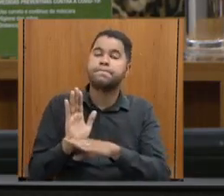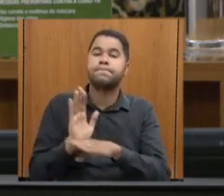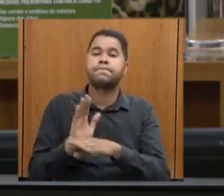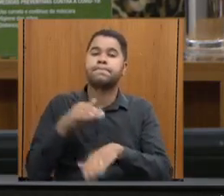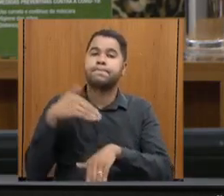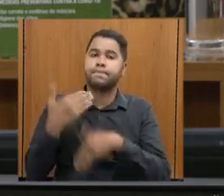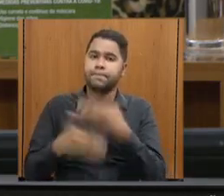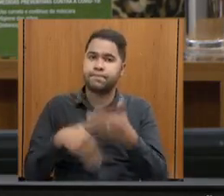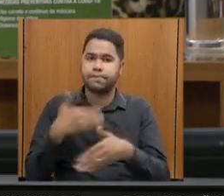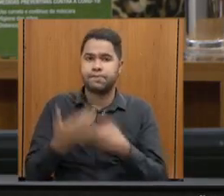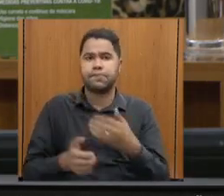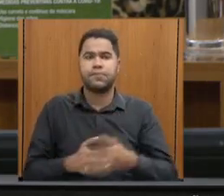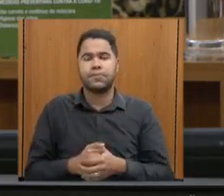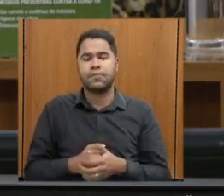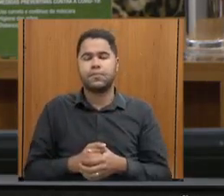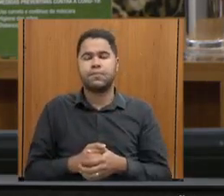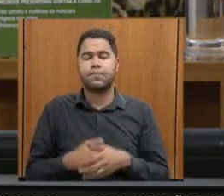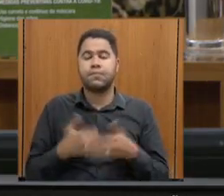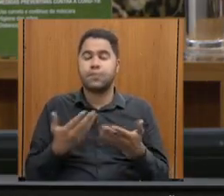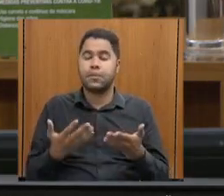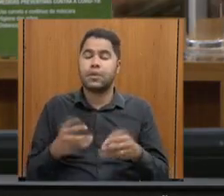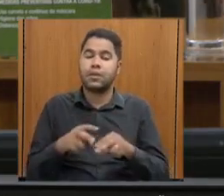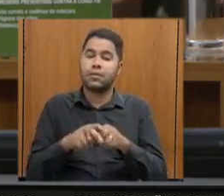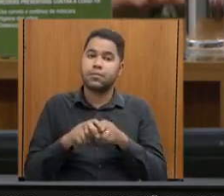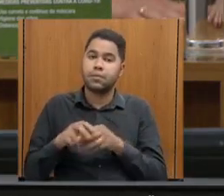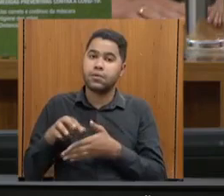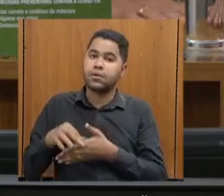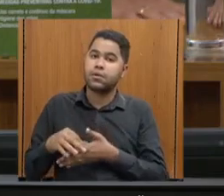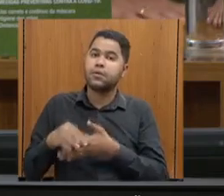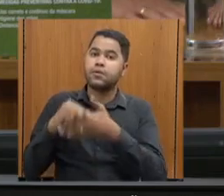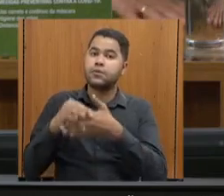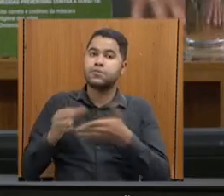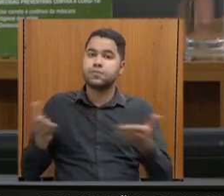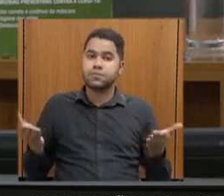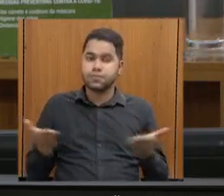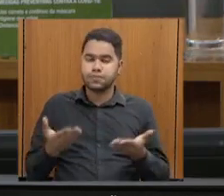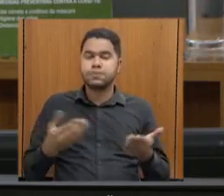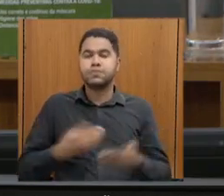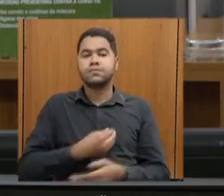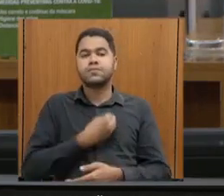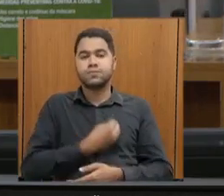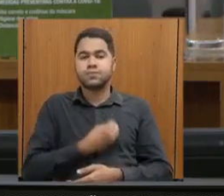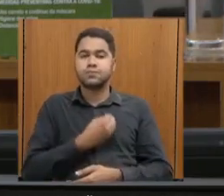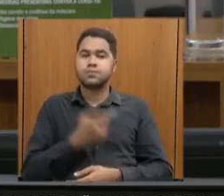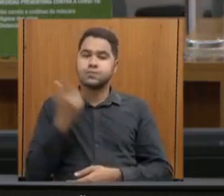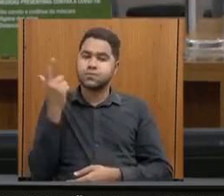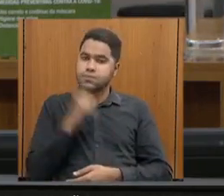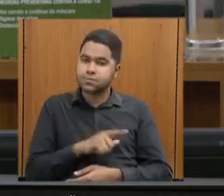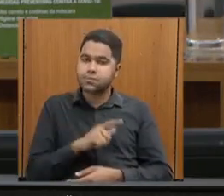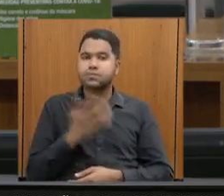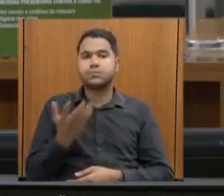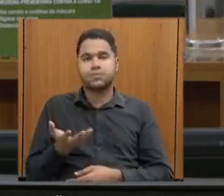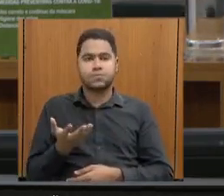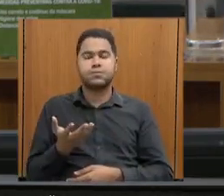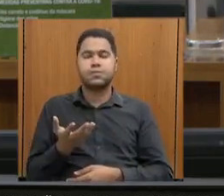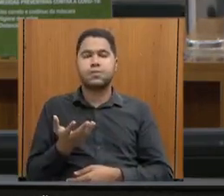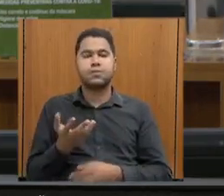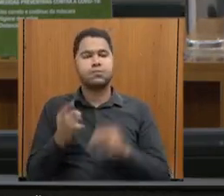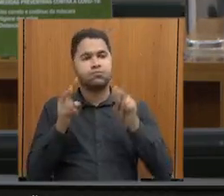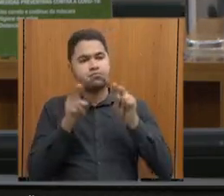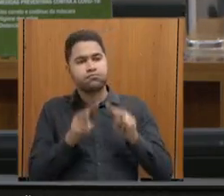apoio ao desenvolvimento e não é muito isso pelas lideranças que lá estão longe né e conseguem aí é